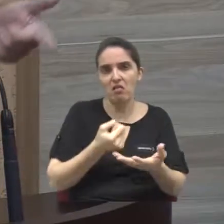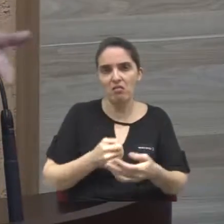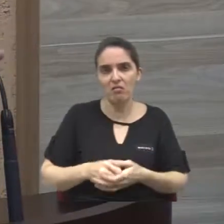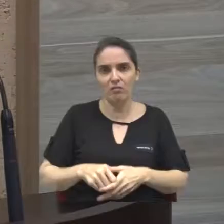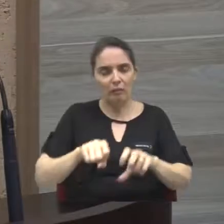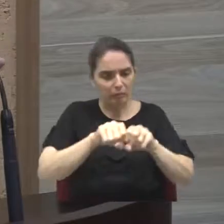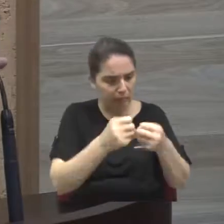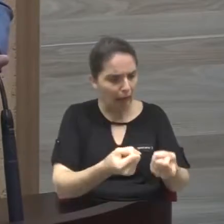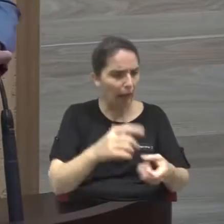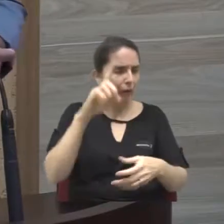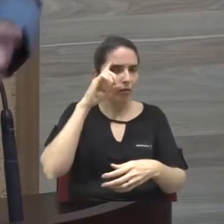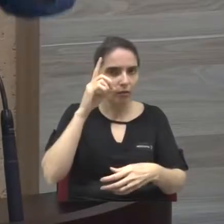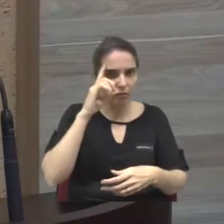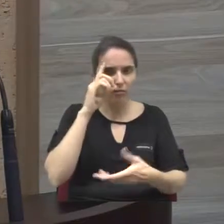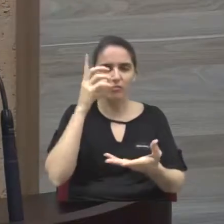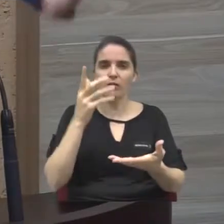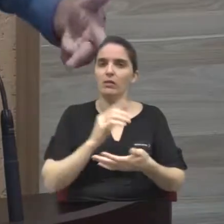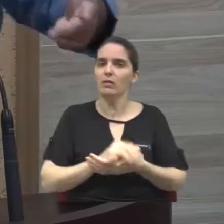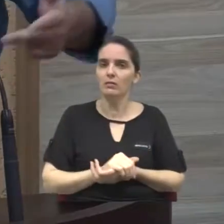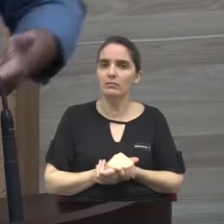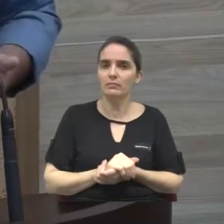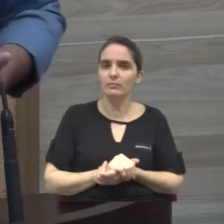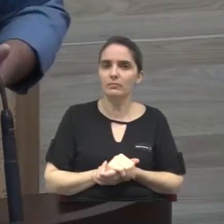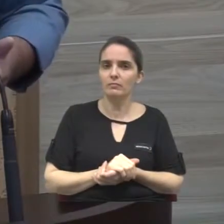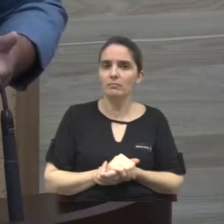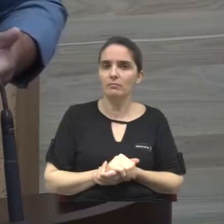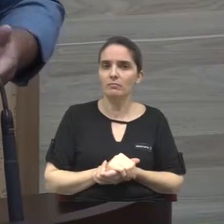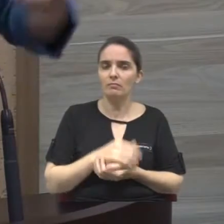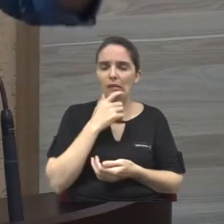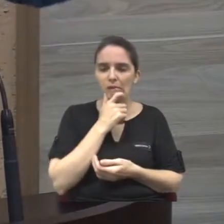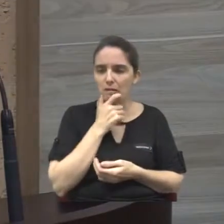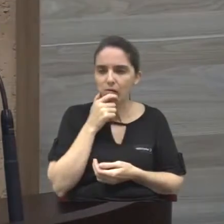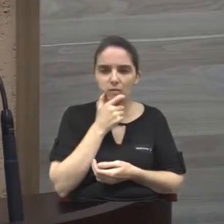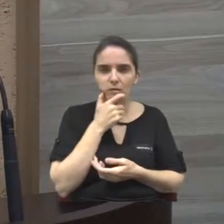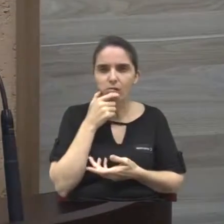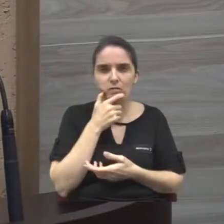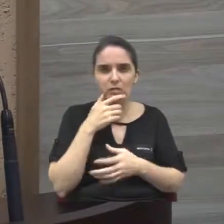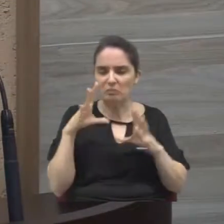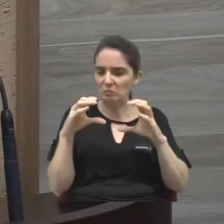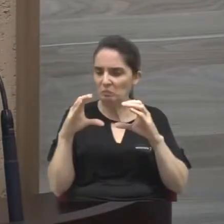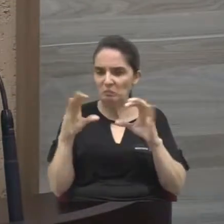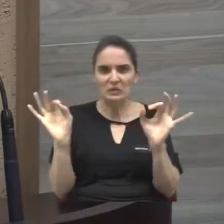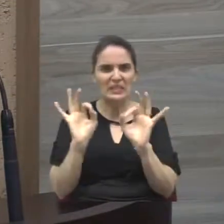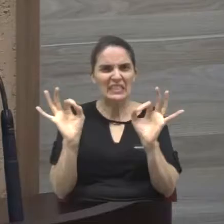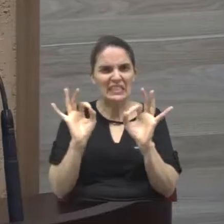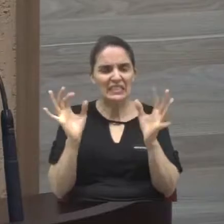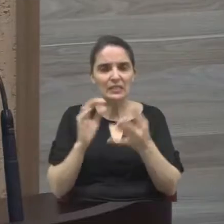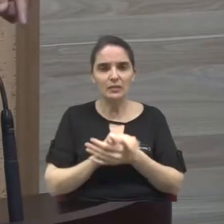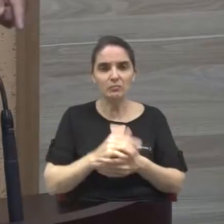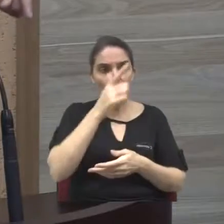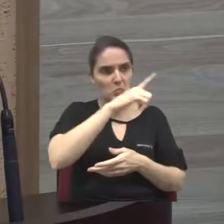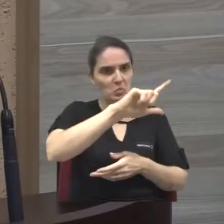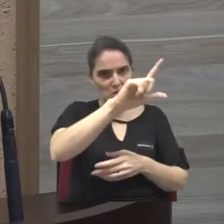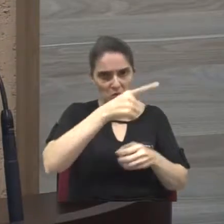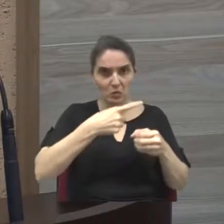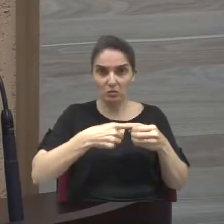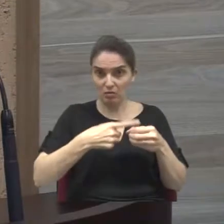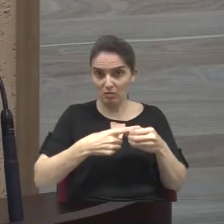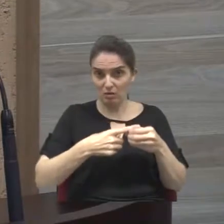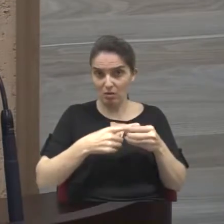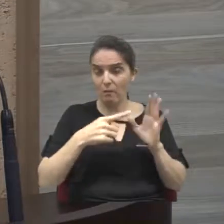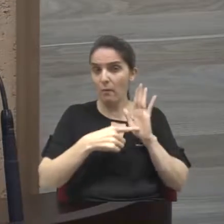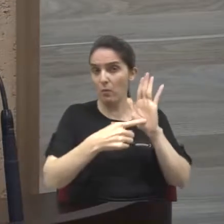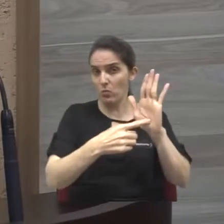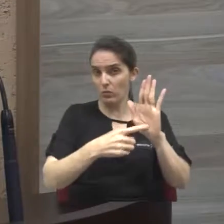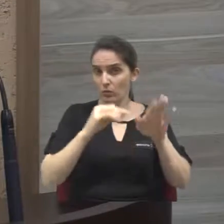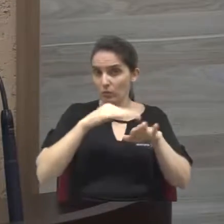os dias, que não tem conforto nenhum. Visto que nas outras cidades, naquela tabela que mandou o aumento, já me mandou,